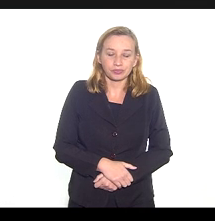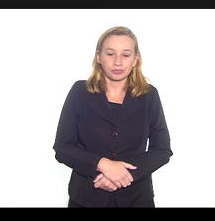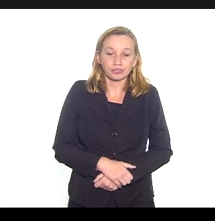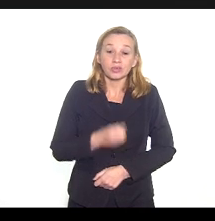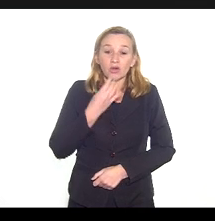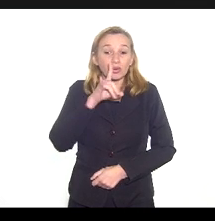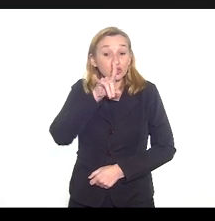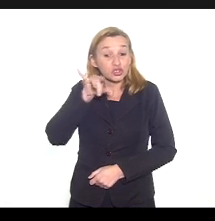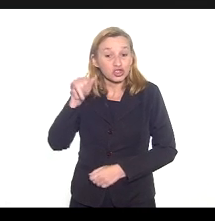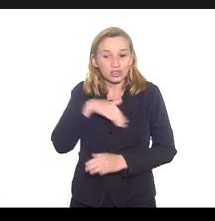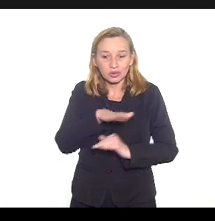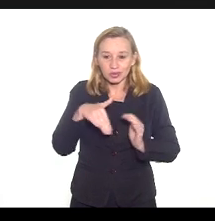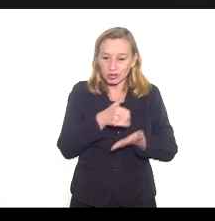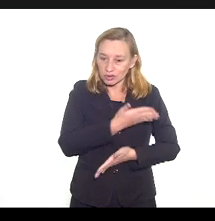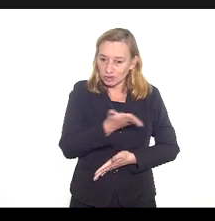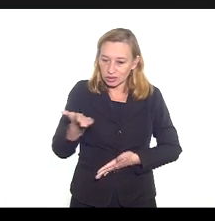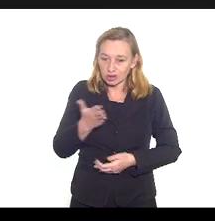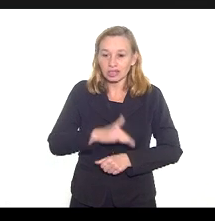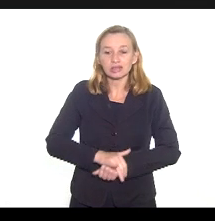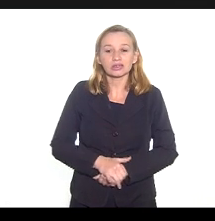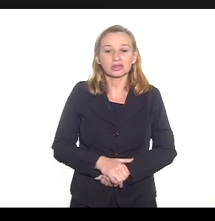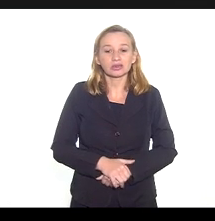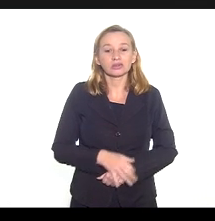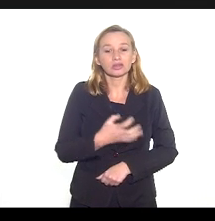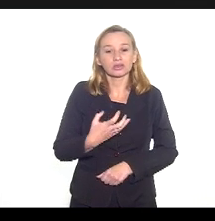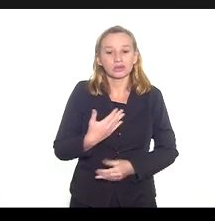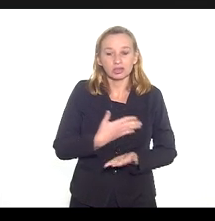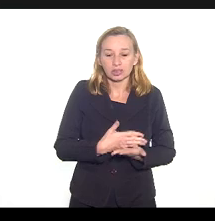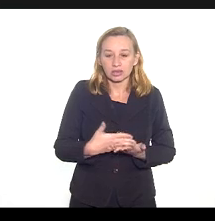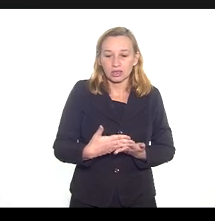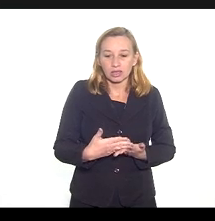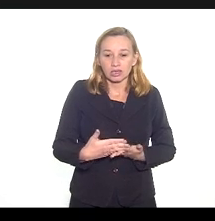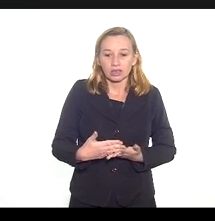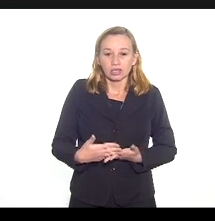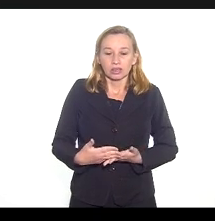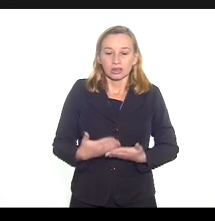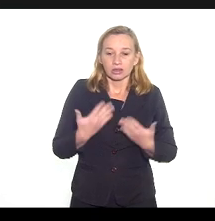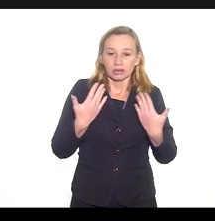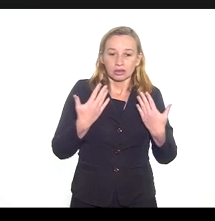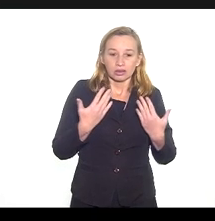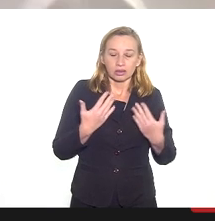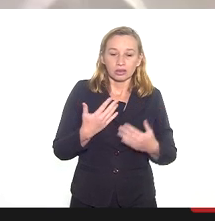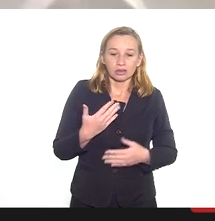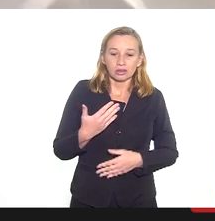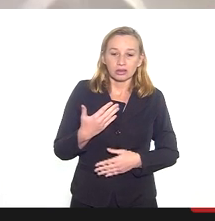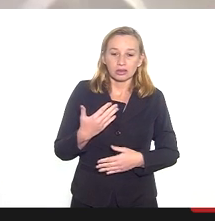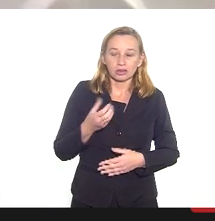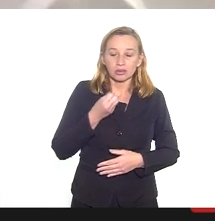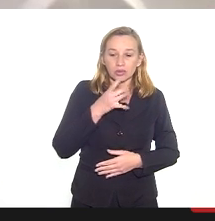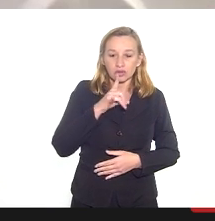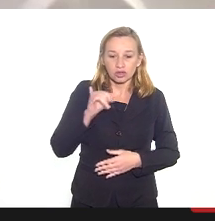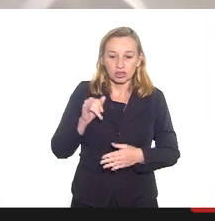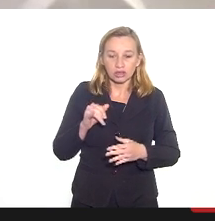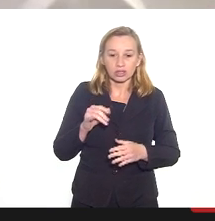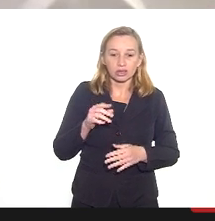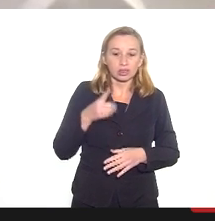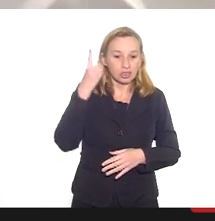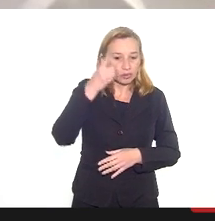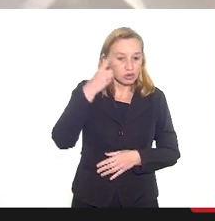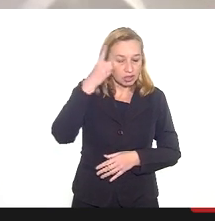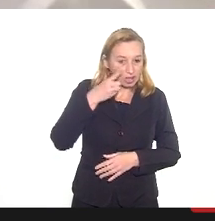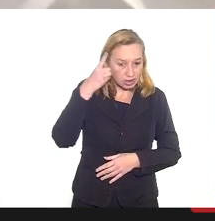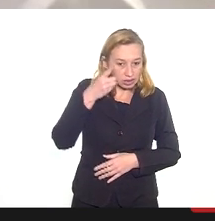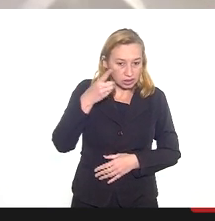Bom dia a todas e todos. Eu quero inicialmente cumprimentar a presidente dessa audiência, a deputada Rejane,